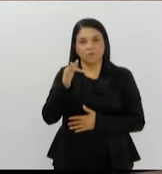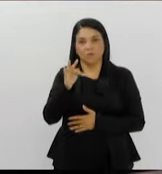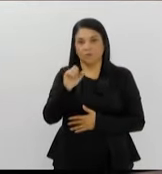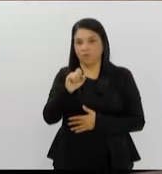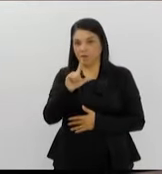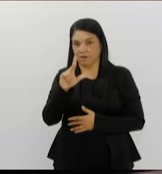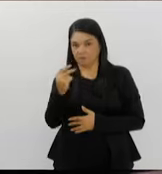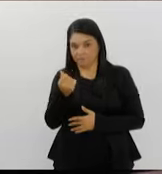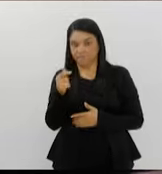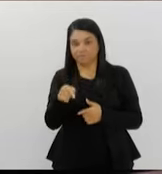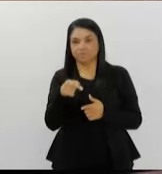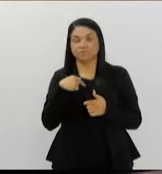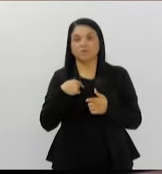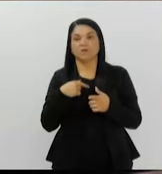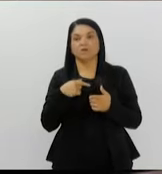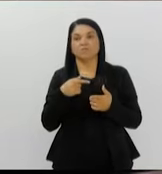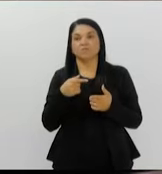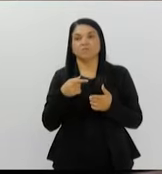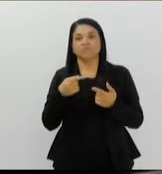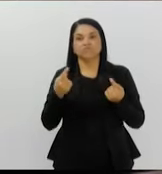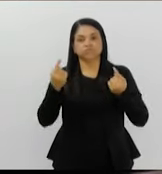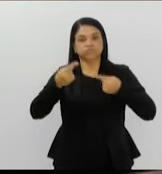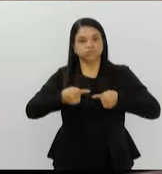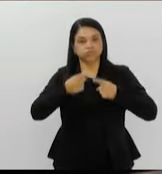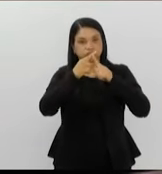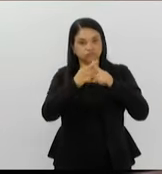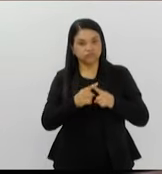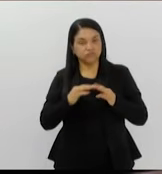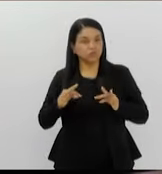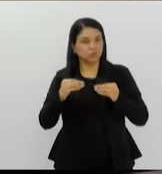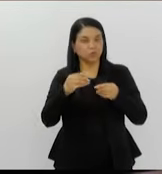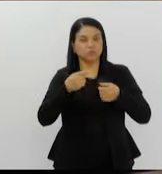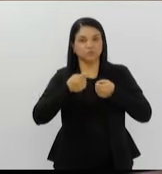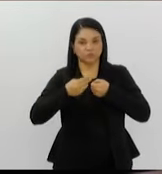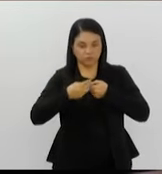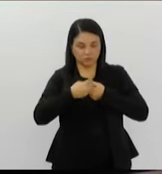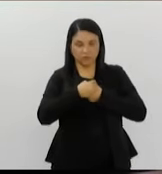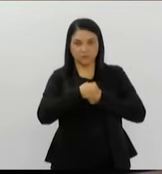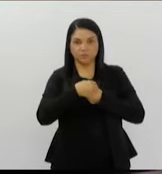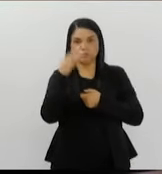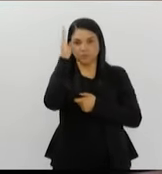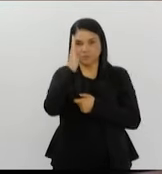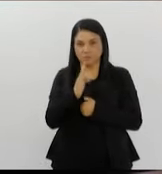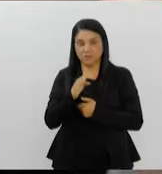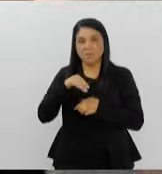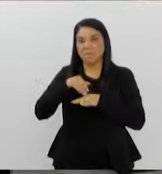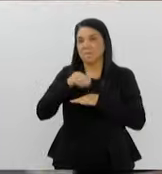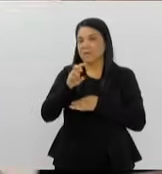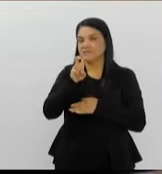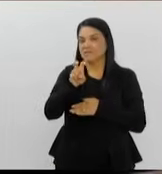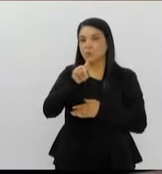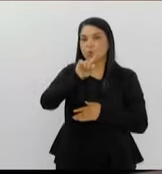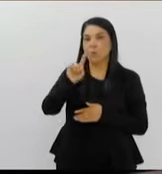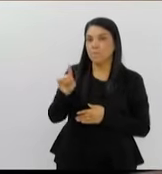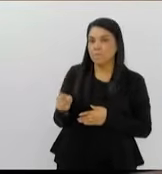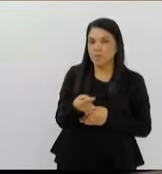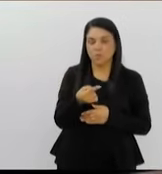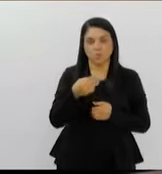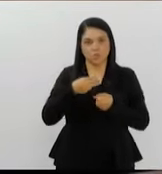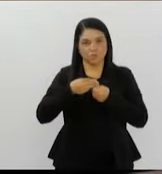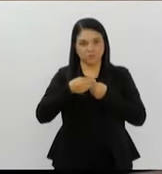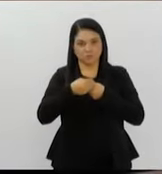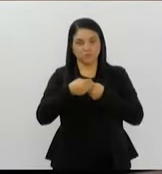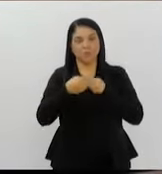de eficiência dos municípios de todo o Brasil. Mais de 5 mil municípios do Brasil, e aponta